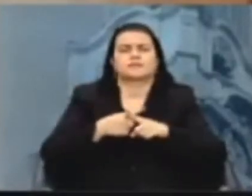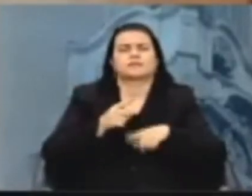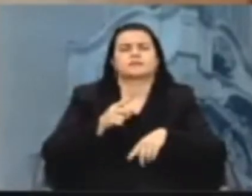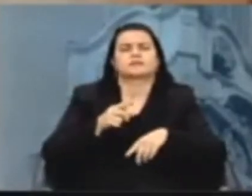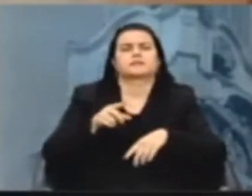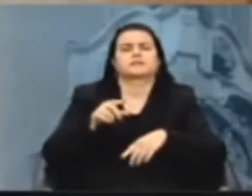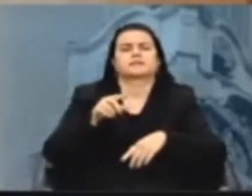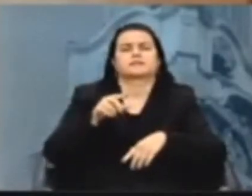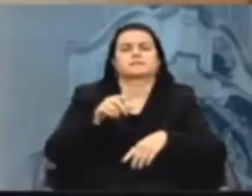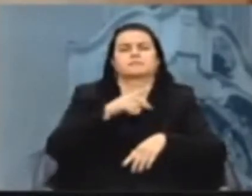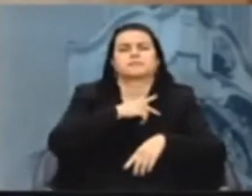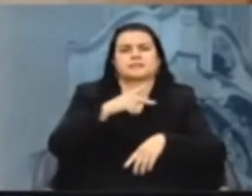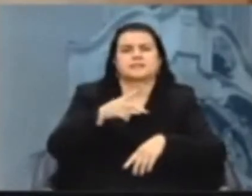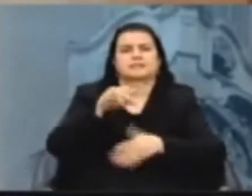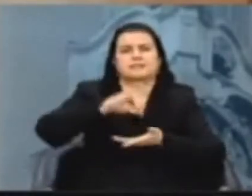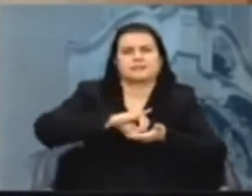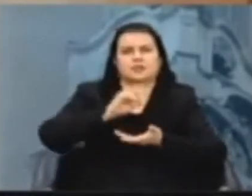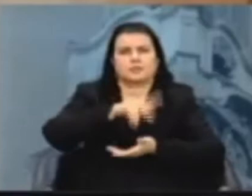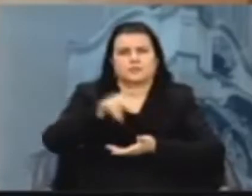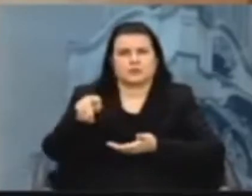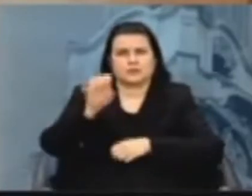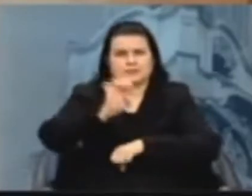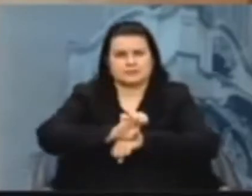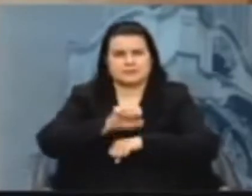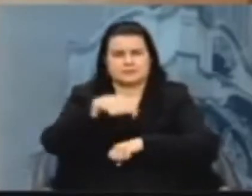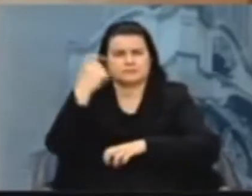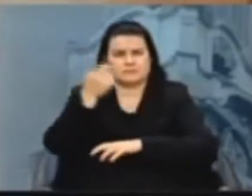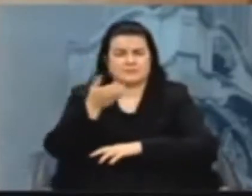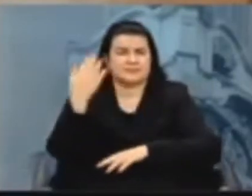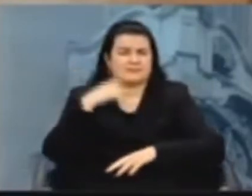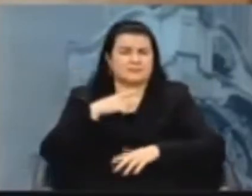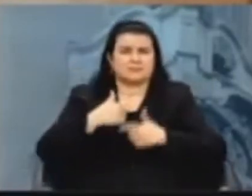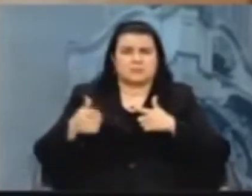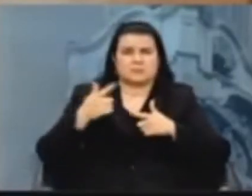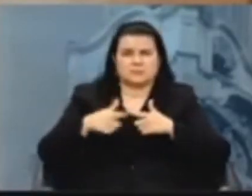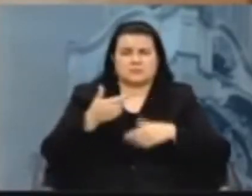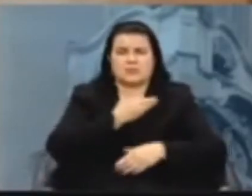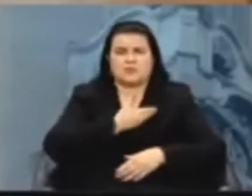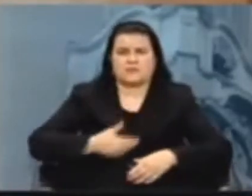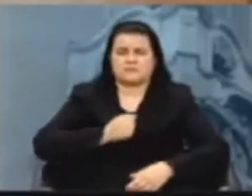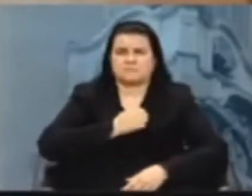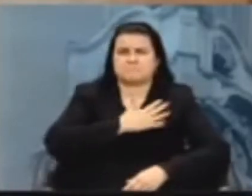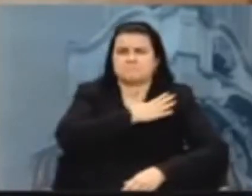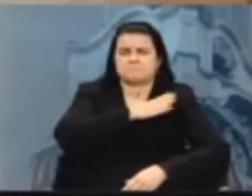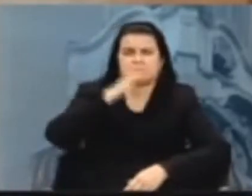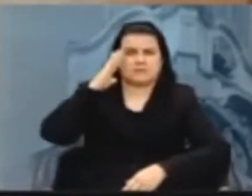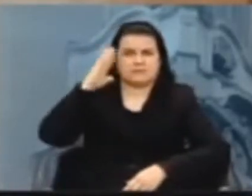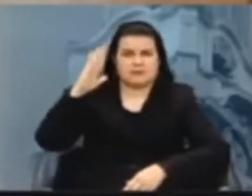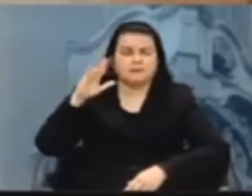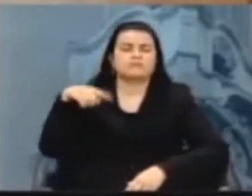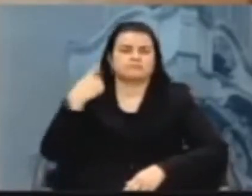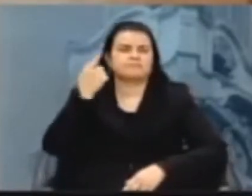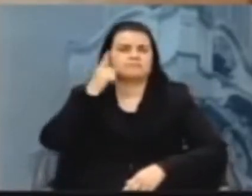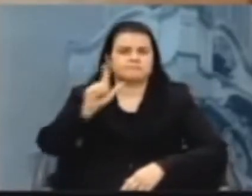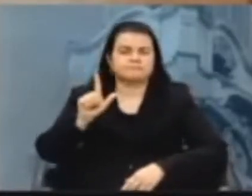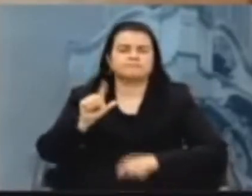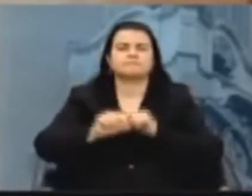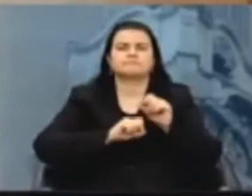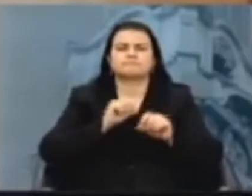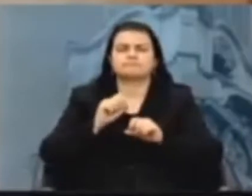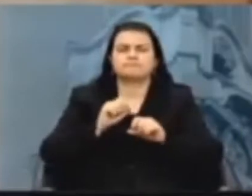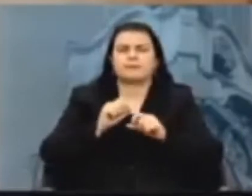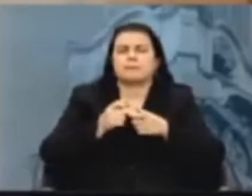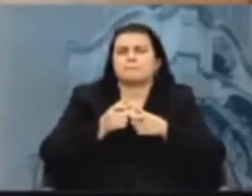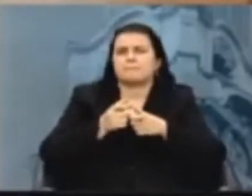Grande do Sul, quando enfrentamos a ditadura militar e construímos o maior sindicato da América